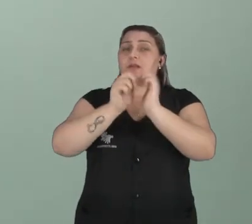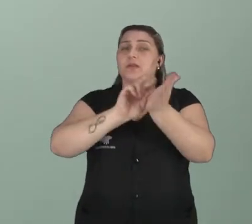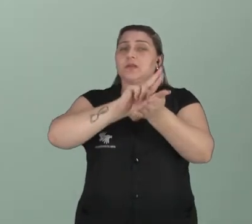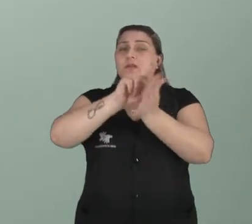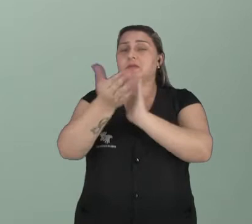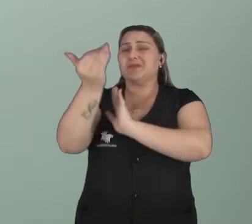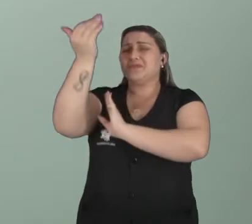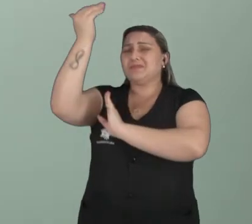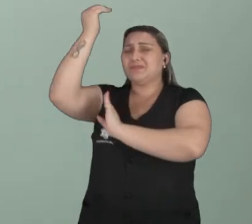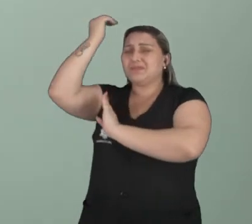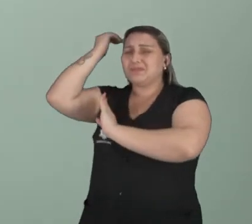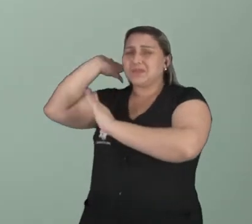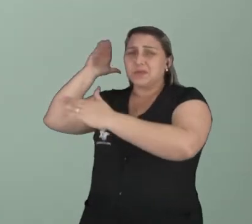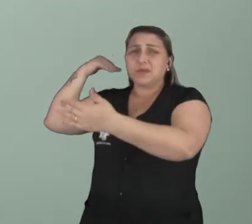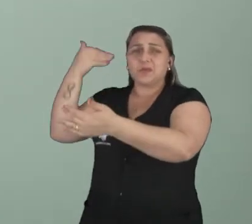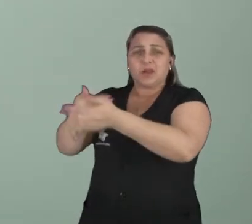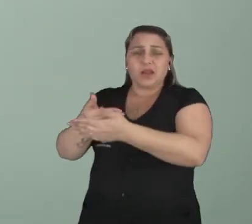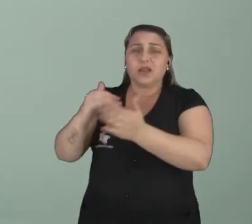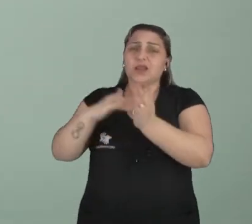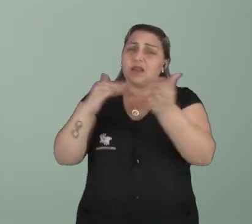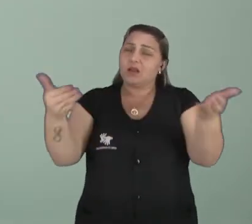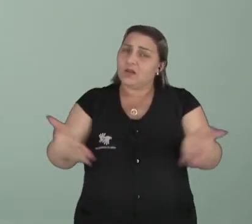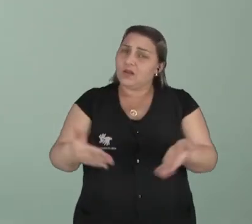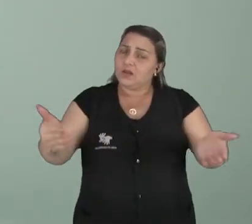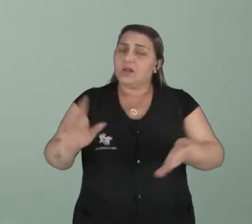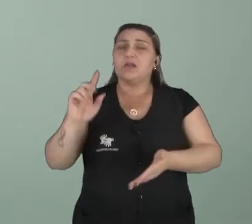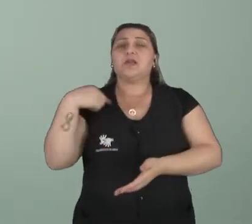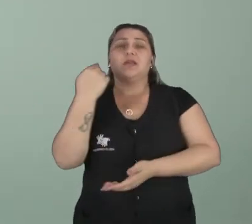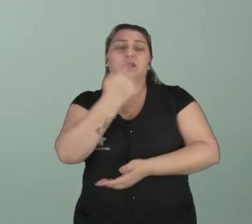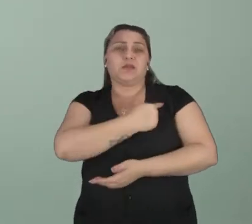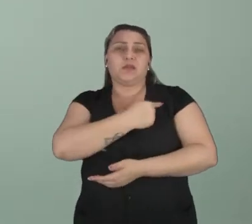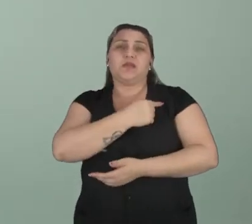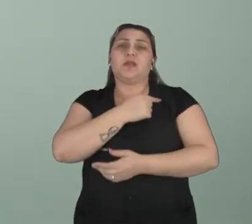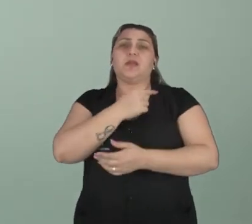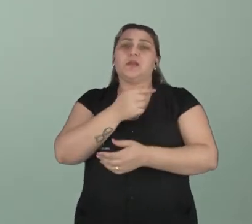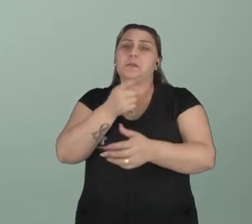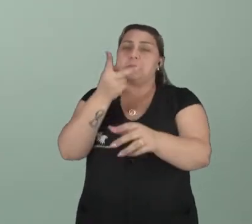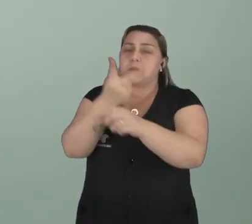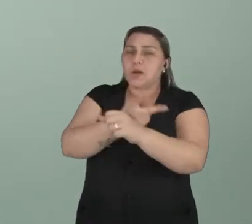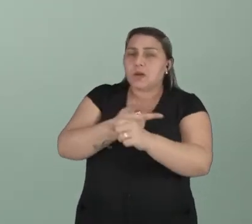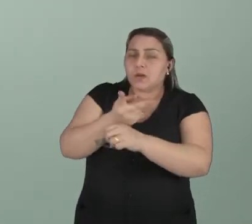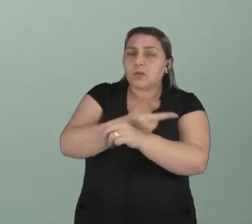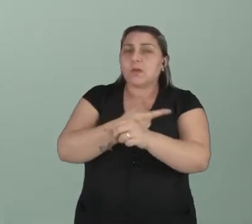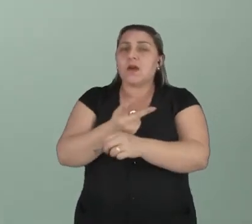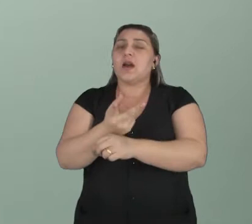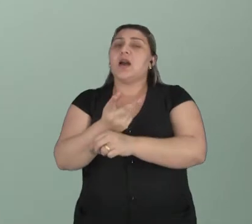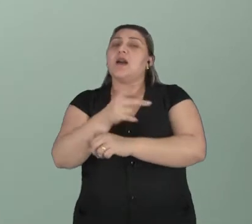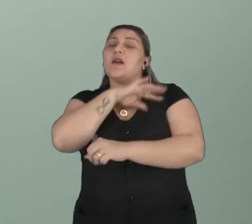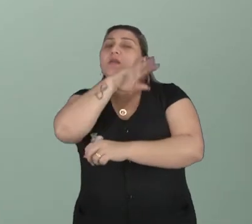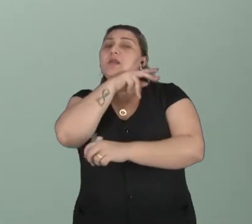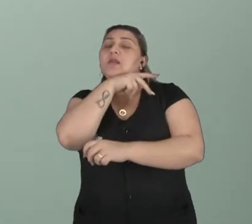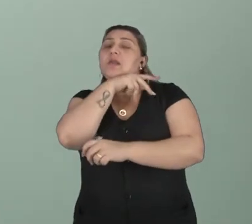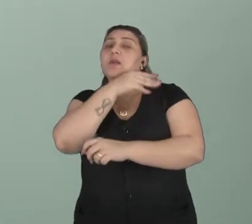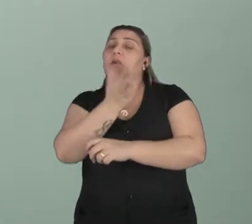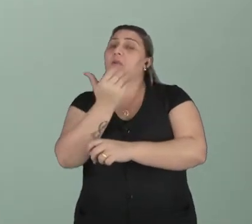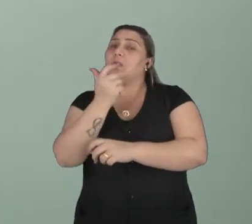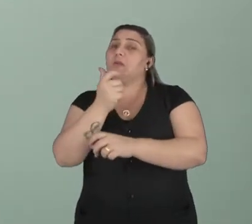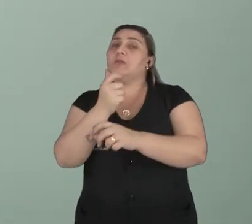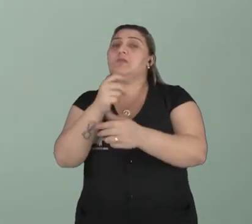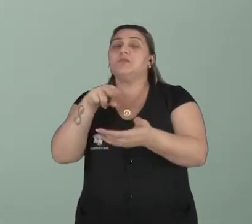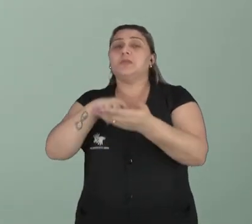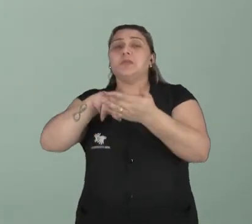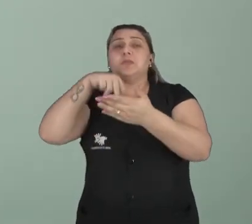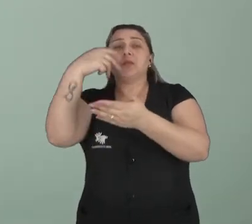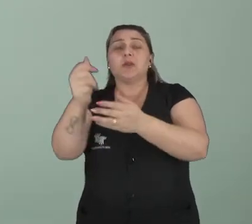desde dos nossos tempos remotos, né? Da época que a gente caçava, saltava e